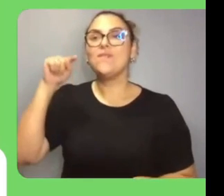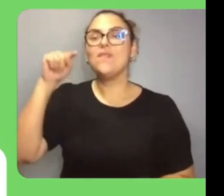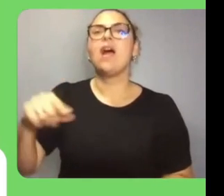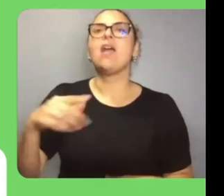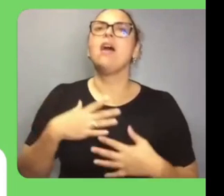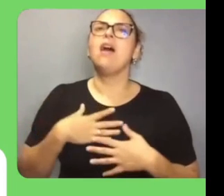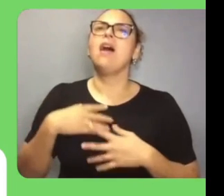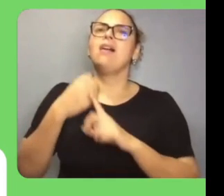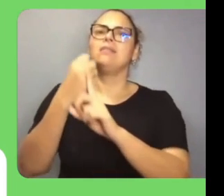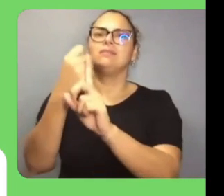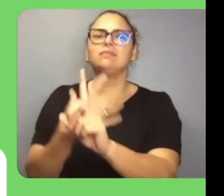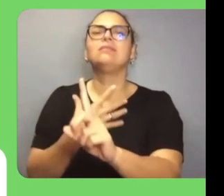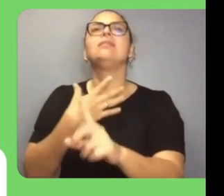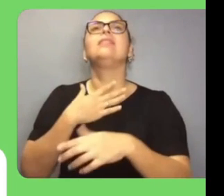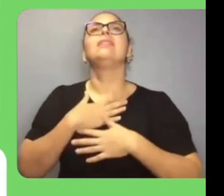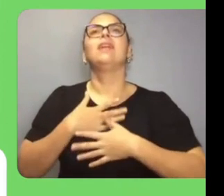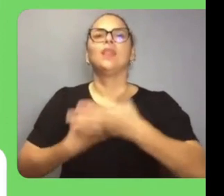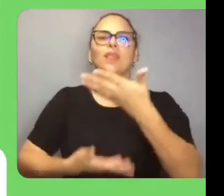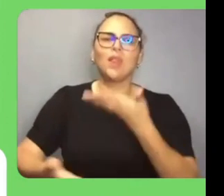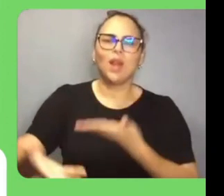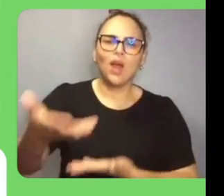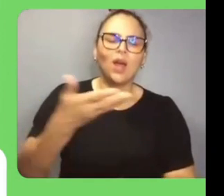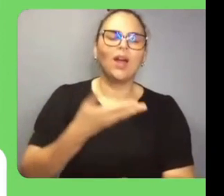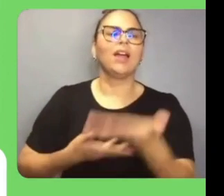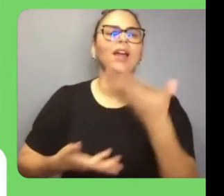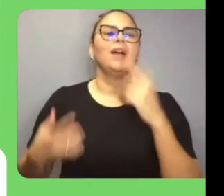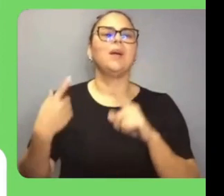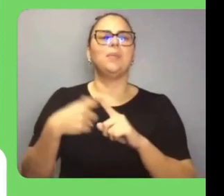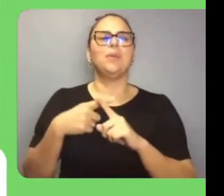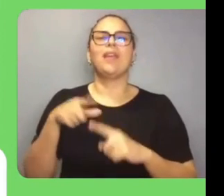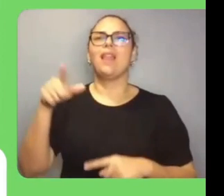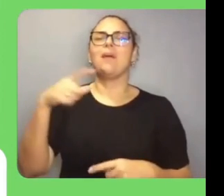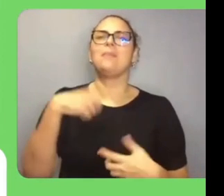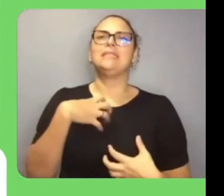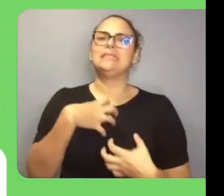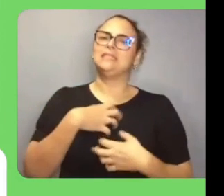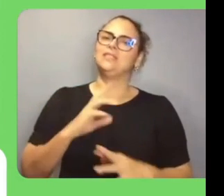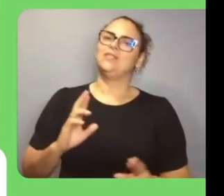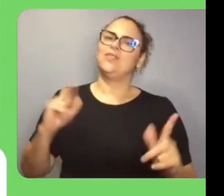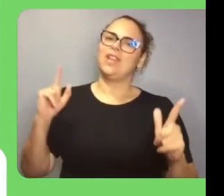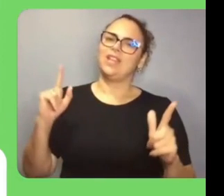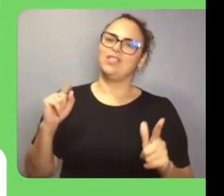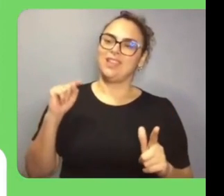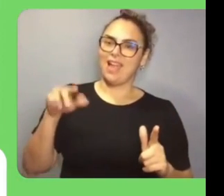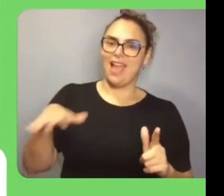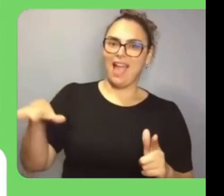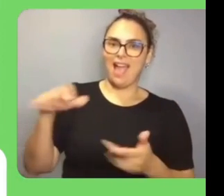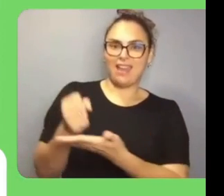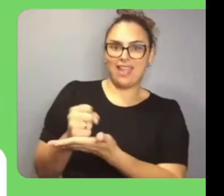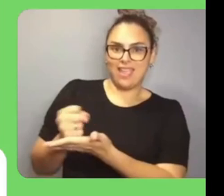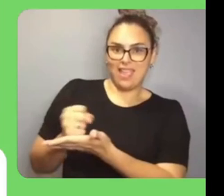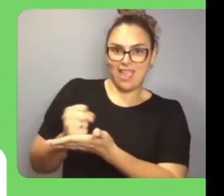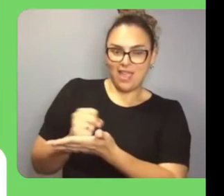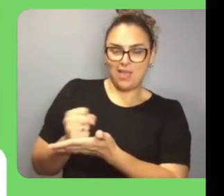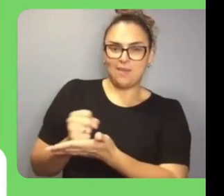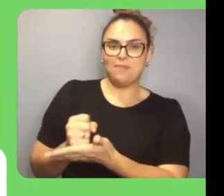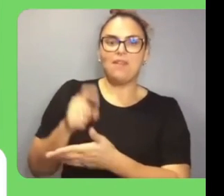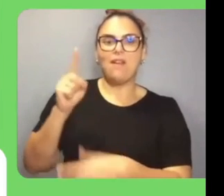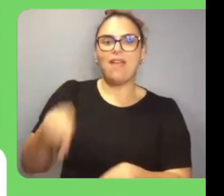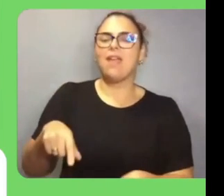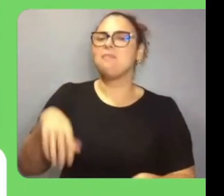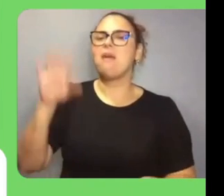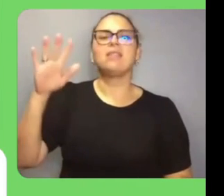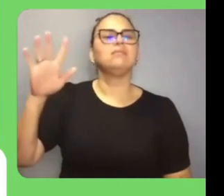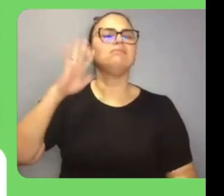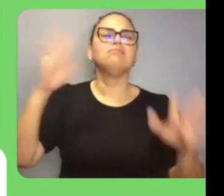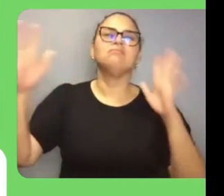estar nesse espaço, porque elas vão ter uma outra sensação com games que é do exercício do imaginário, gente. Eu